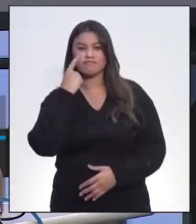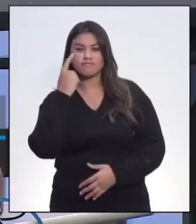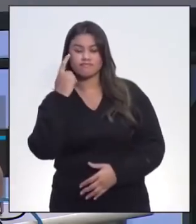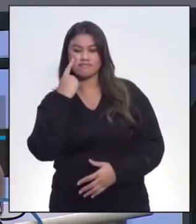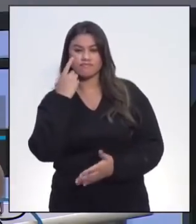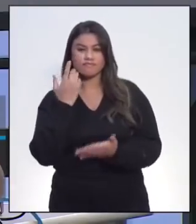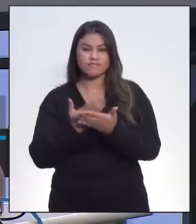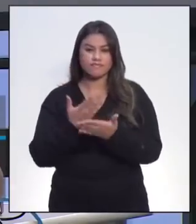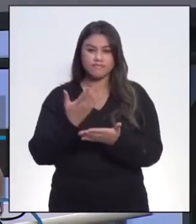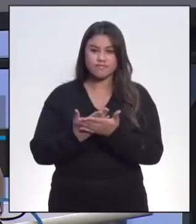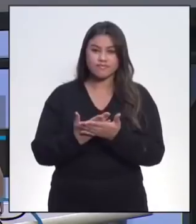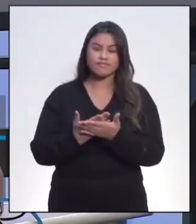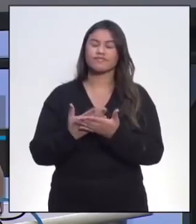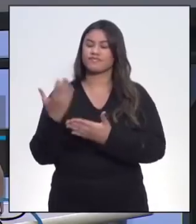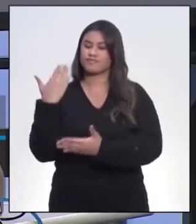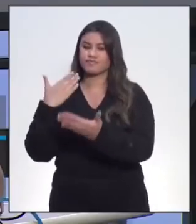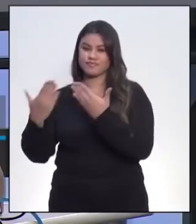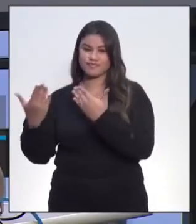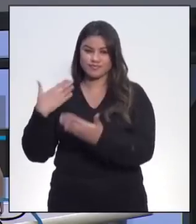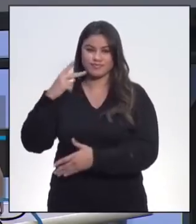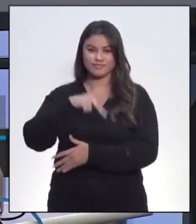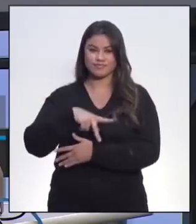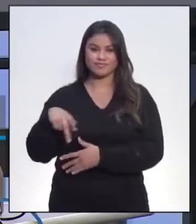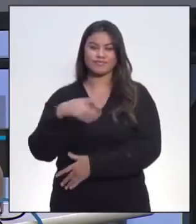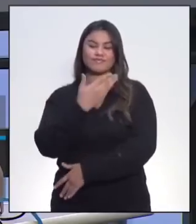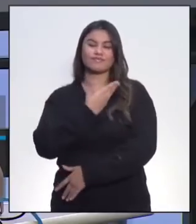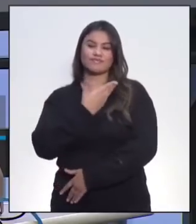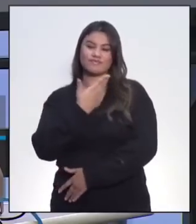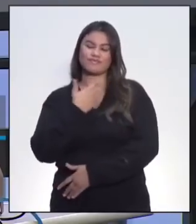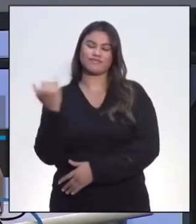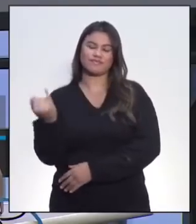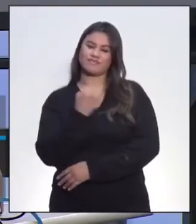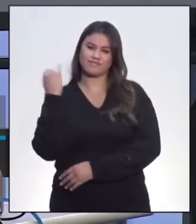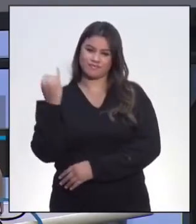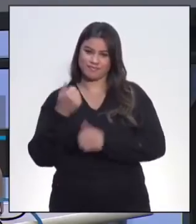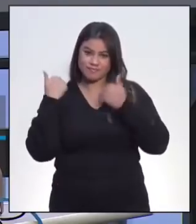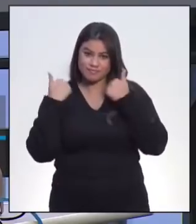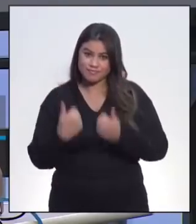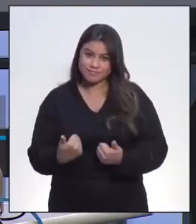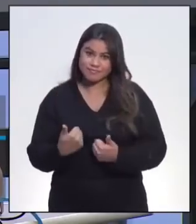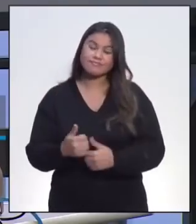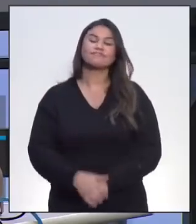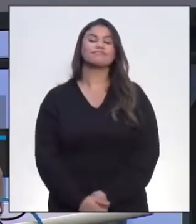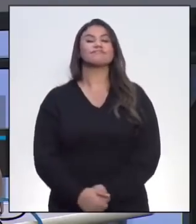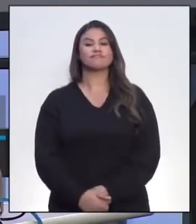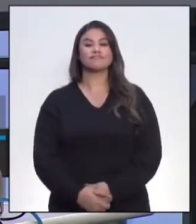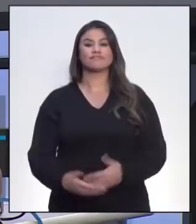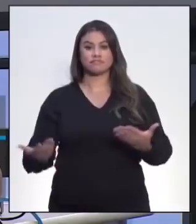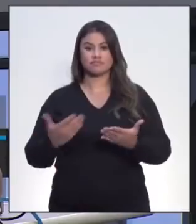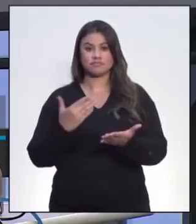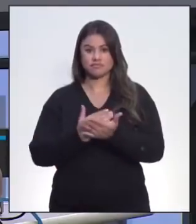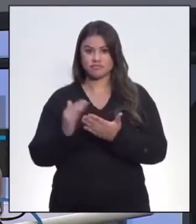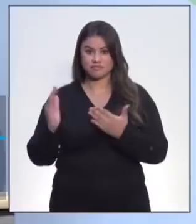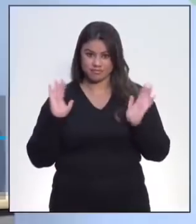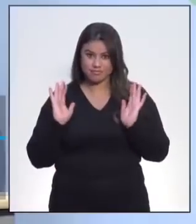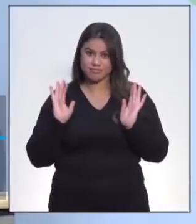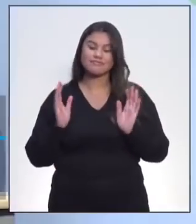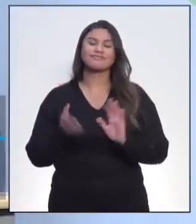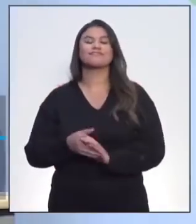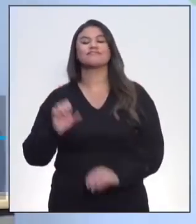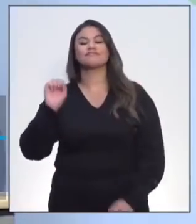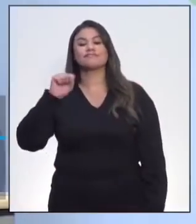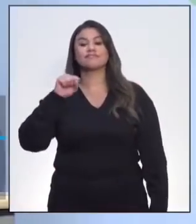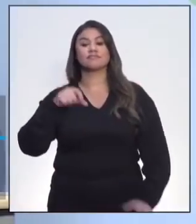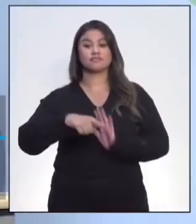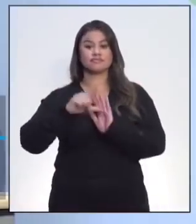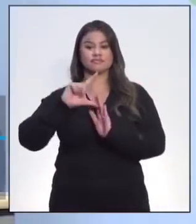Mídia, dialogue com seu professor, com seus colegas. É extremamente importante. Tudo bem? Vamos começar a aula, Alessandra? Vamos sim, mas só